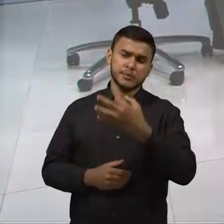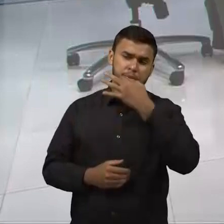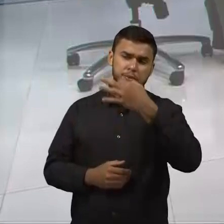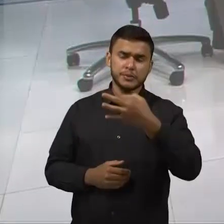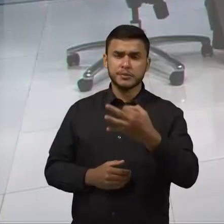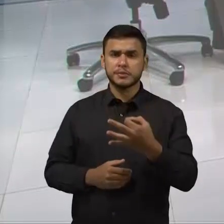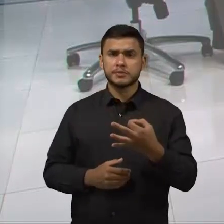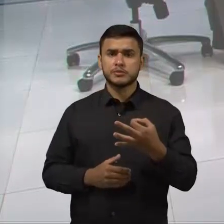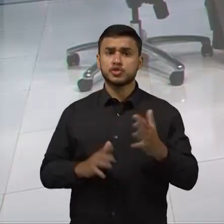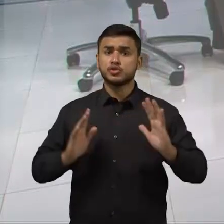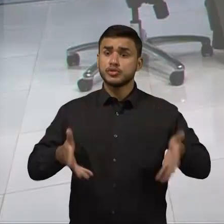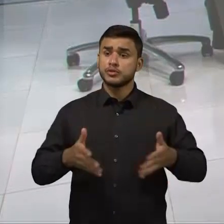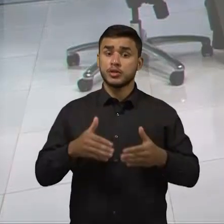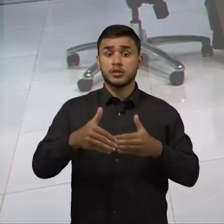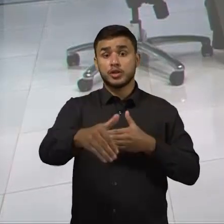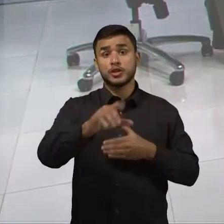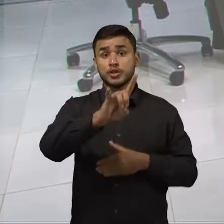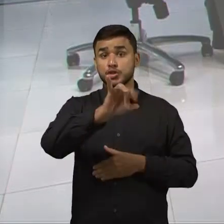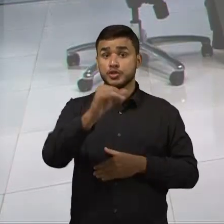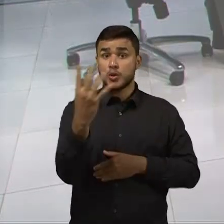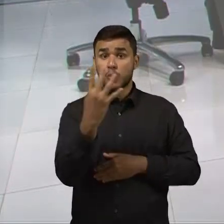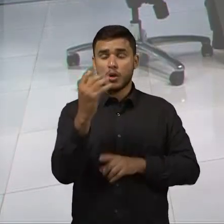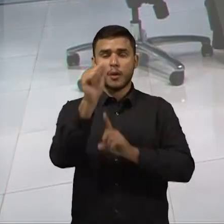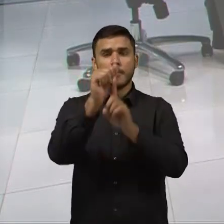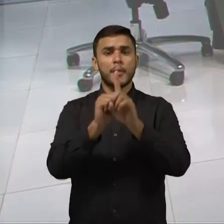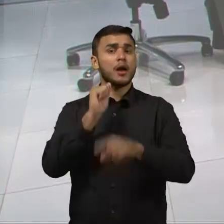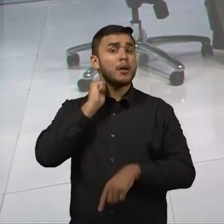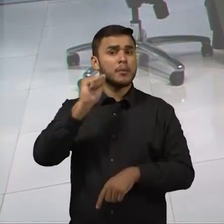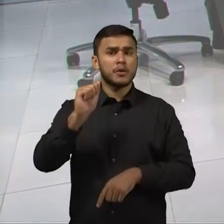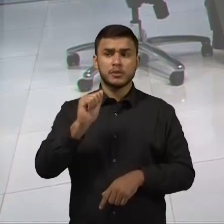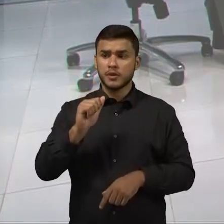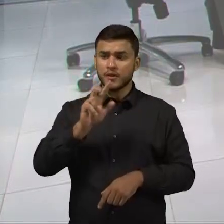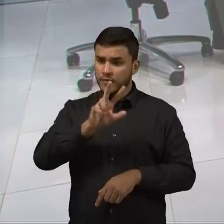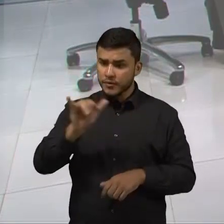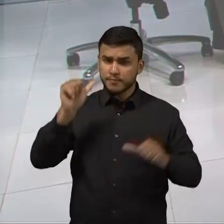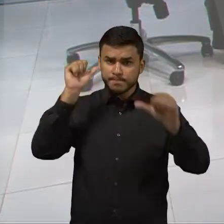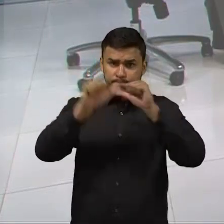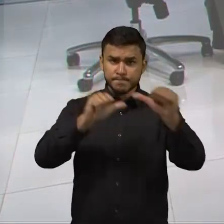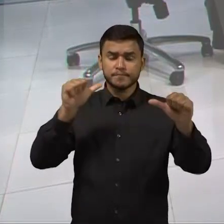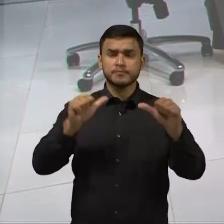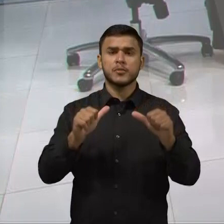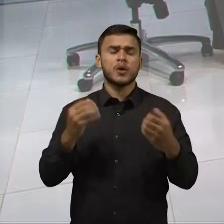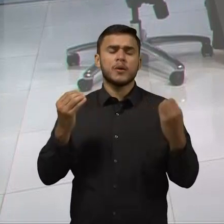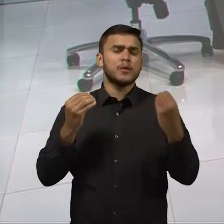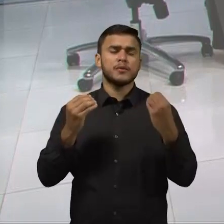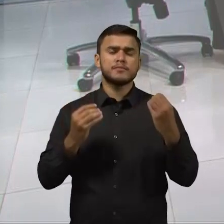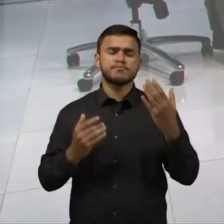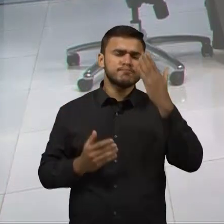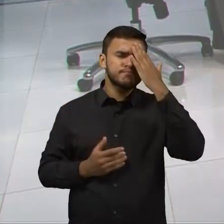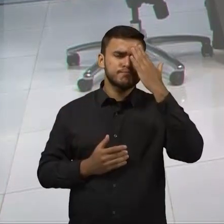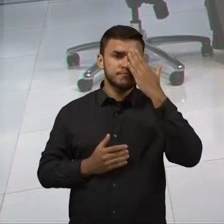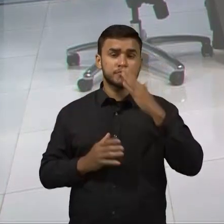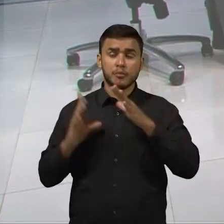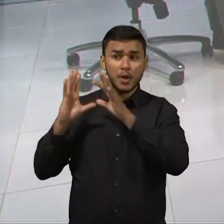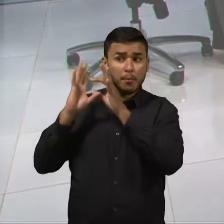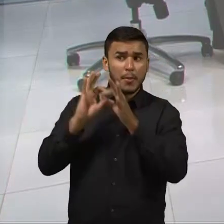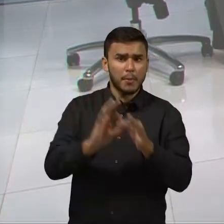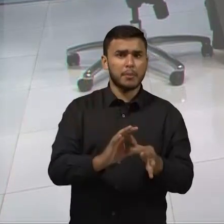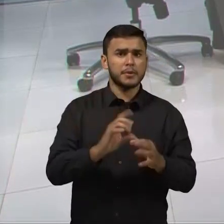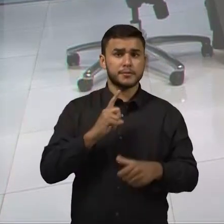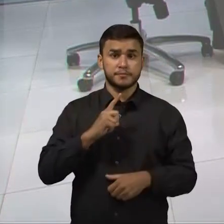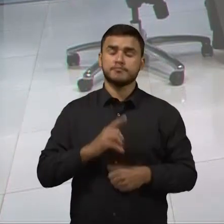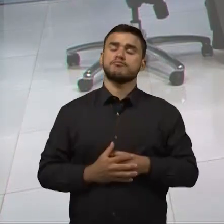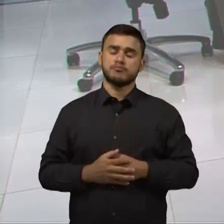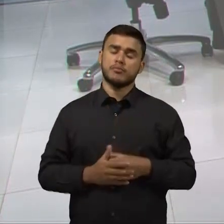na apreciação do mérito no dia 4, sob o ponto de vista de mudar, digamos, o entendimento, porque há uma certa lógica. Bom,